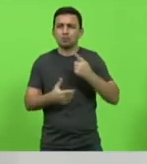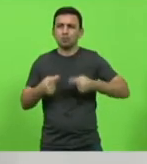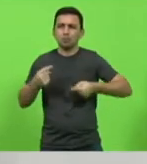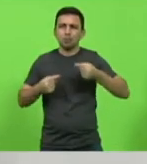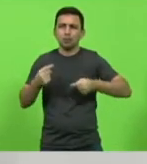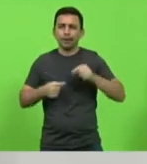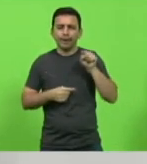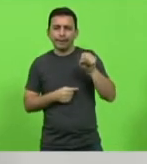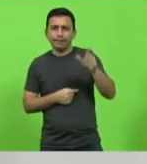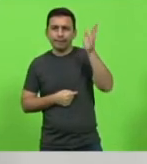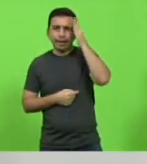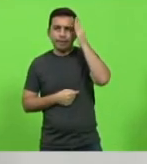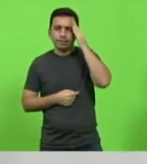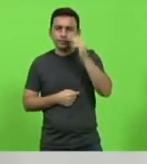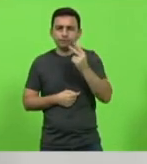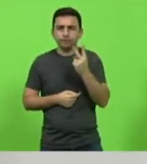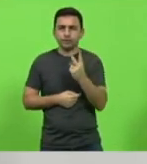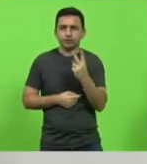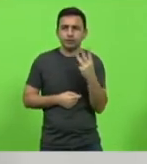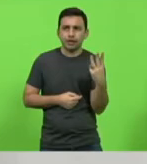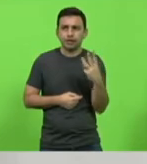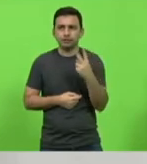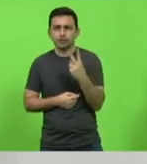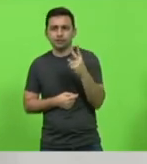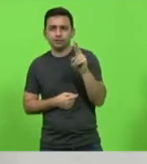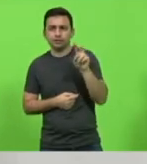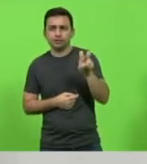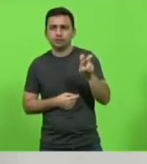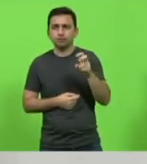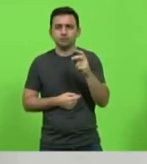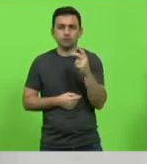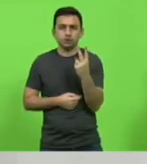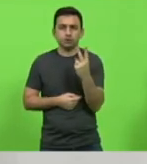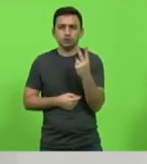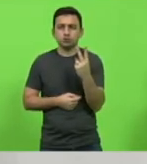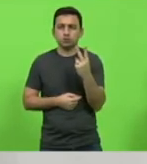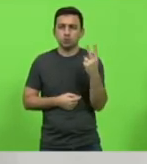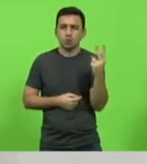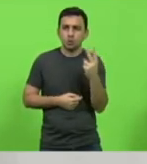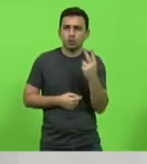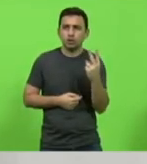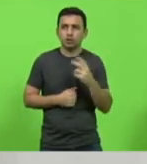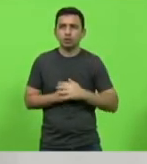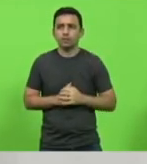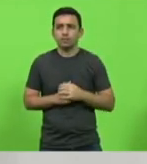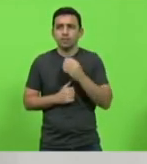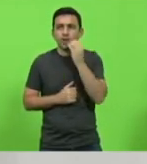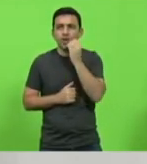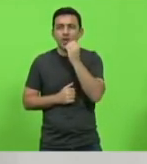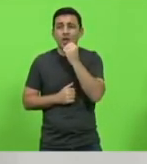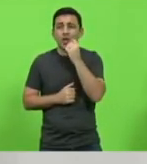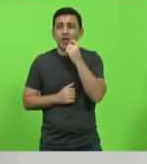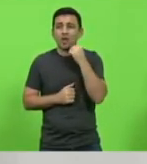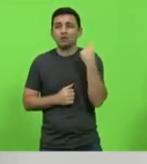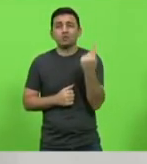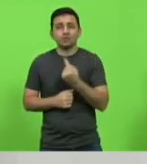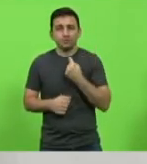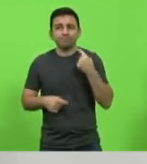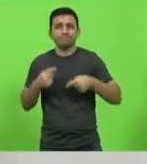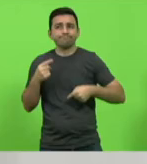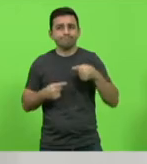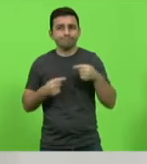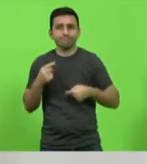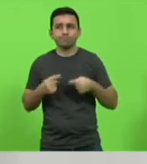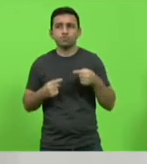governador soube dia23 dia 25 dia28 dia 22 mas isso nós discutimos em